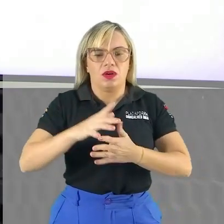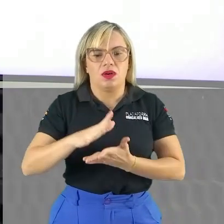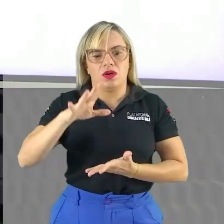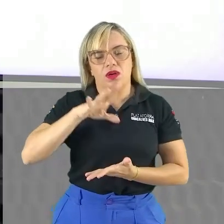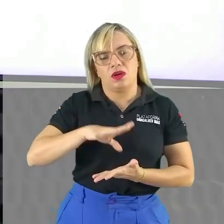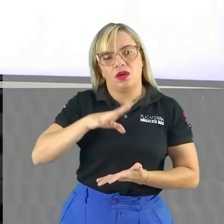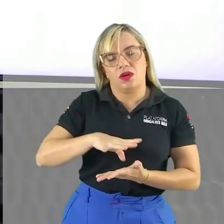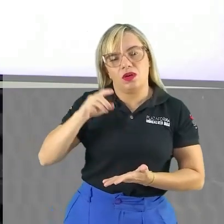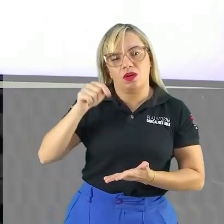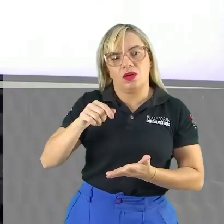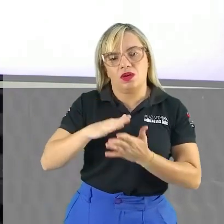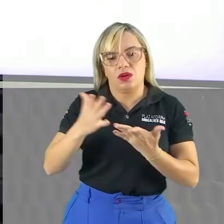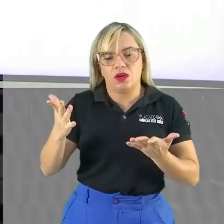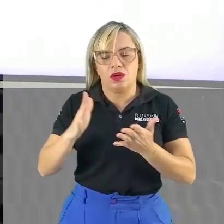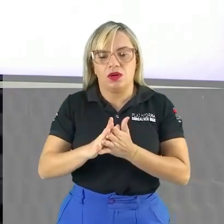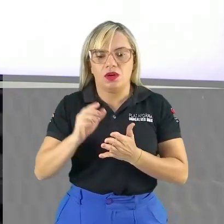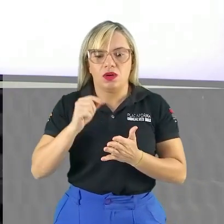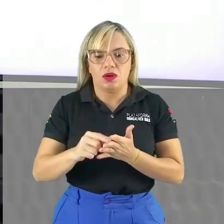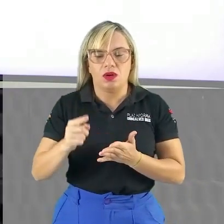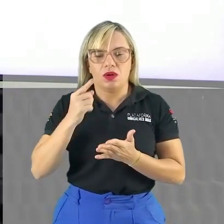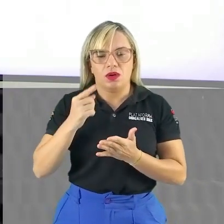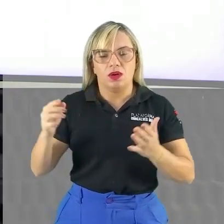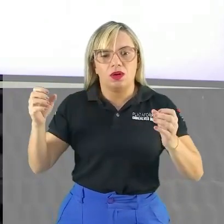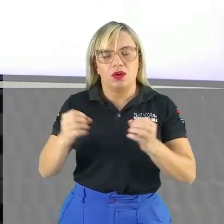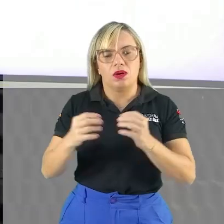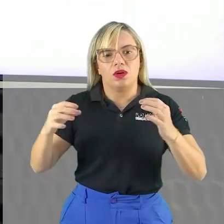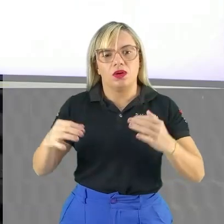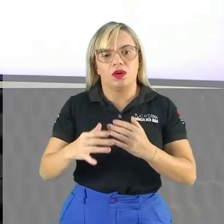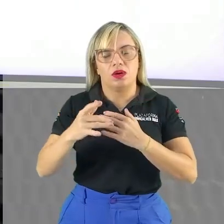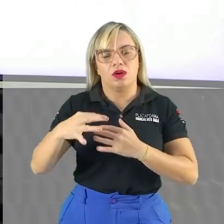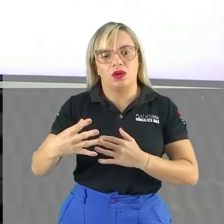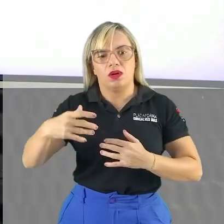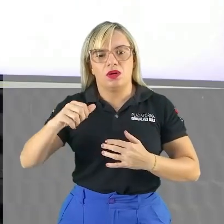ali, né, na faixa mais atlântica da